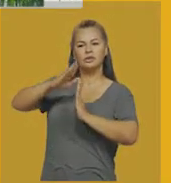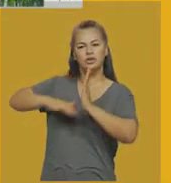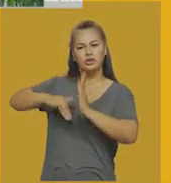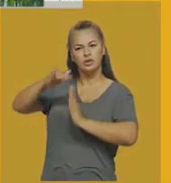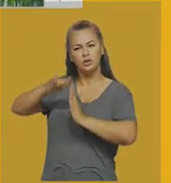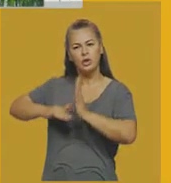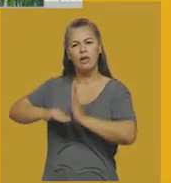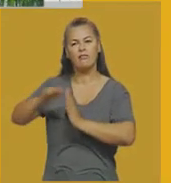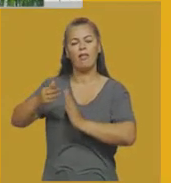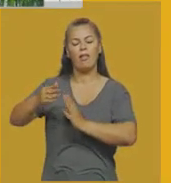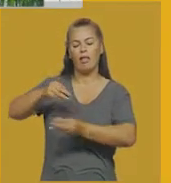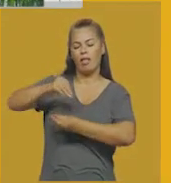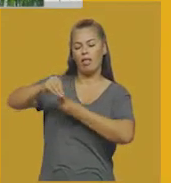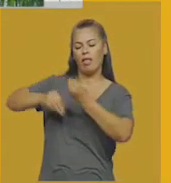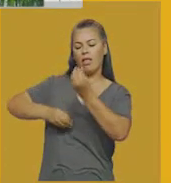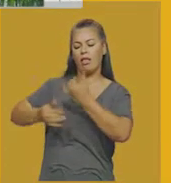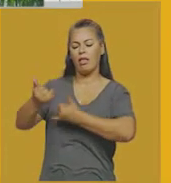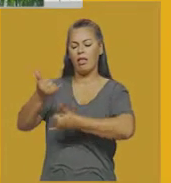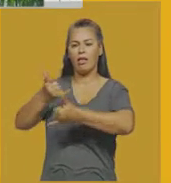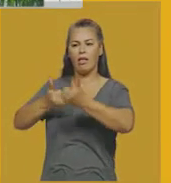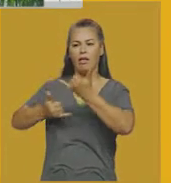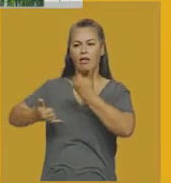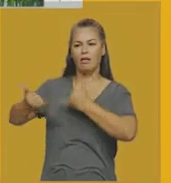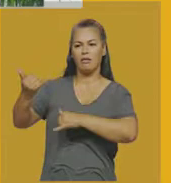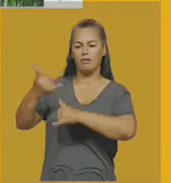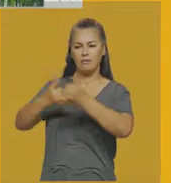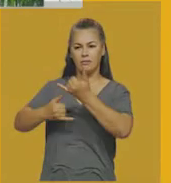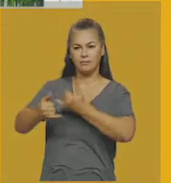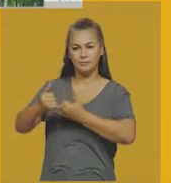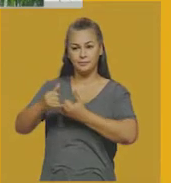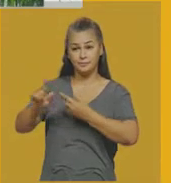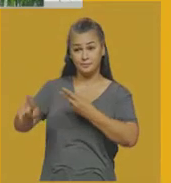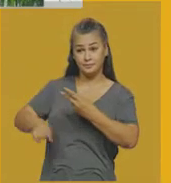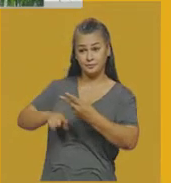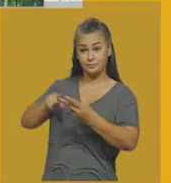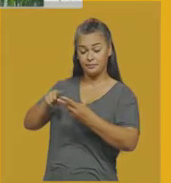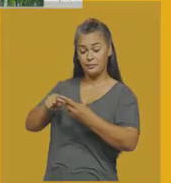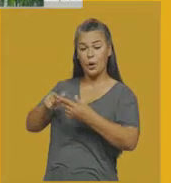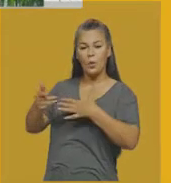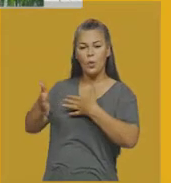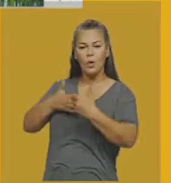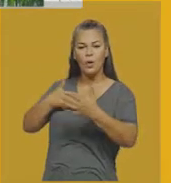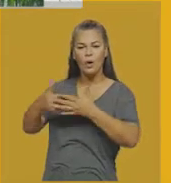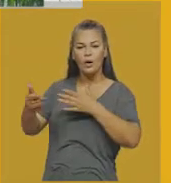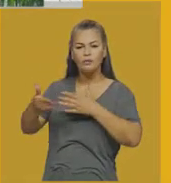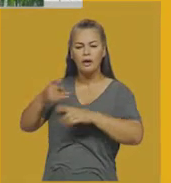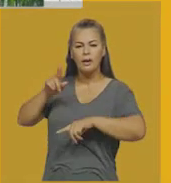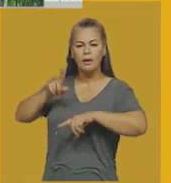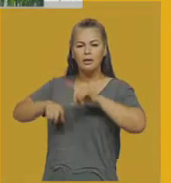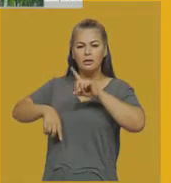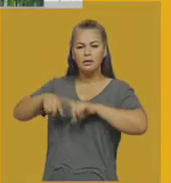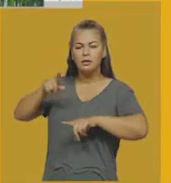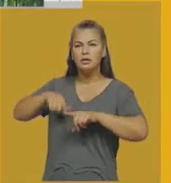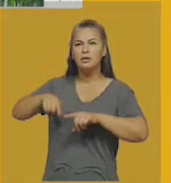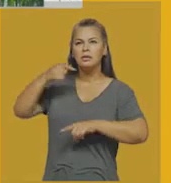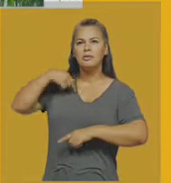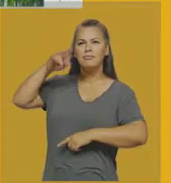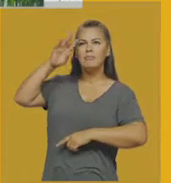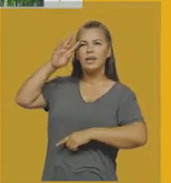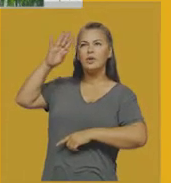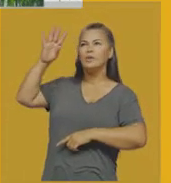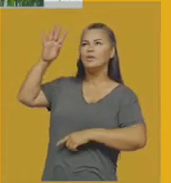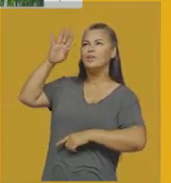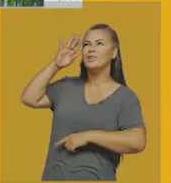os farmacêuticos. E também qualquer produto alucinógeno que causa alteração aí, né,